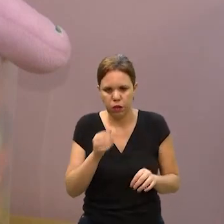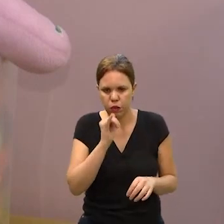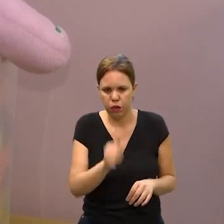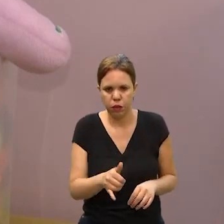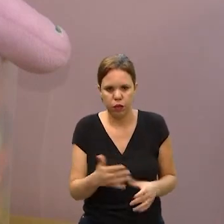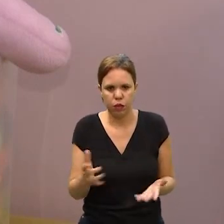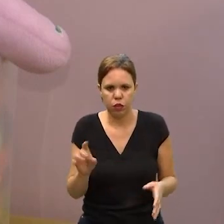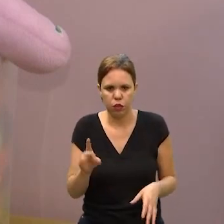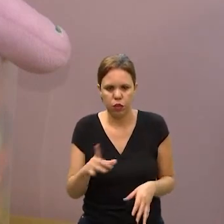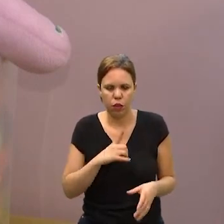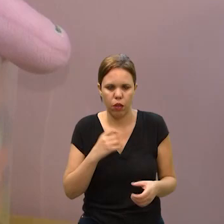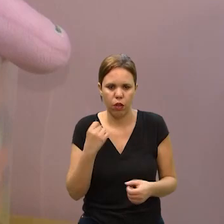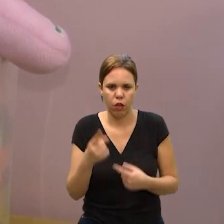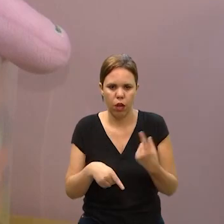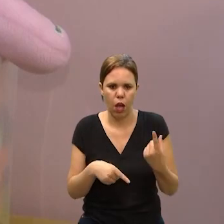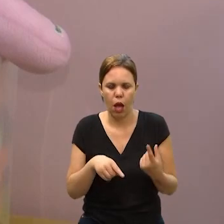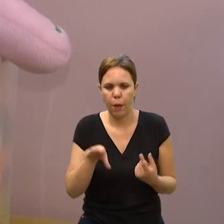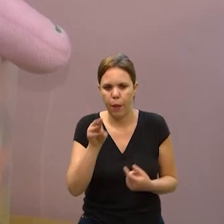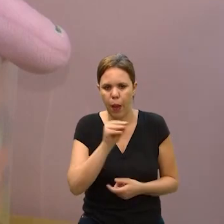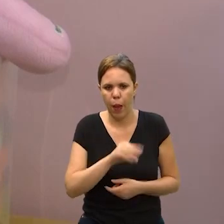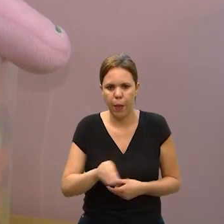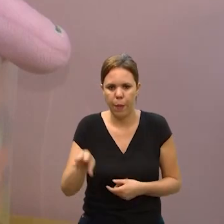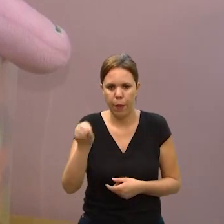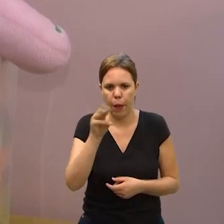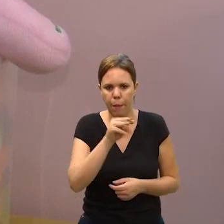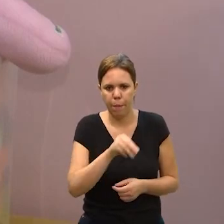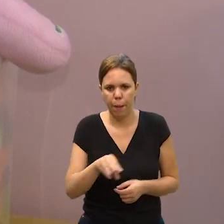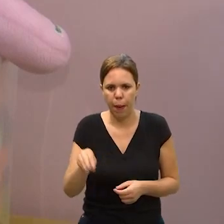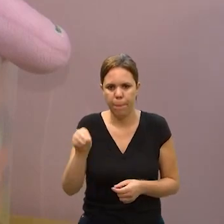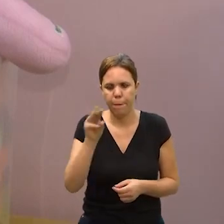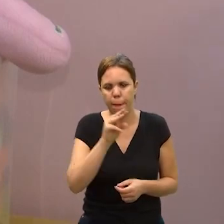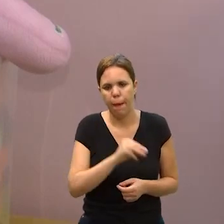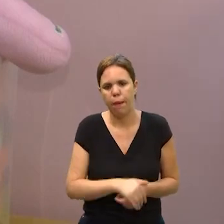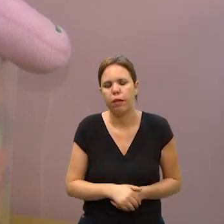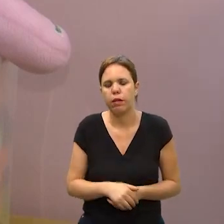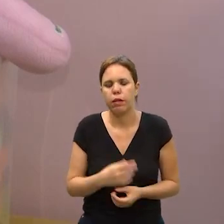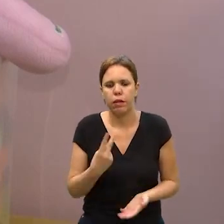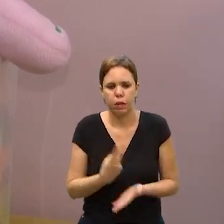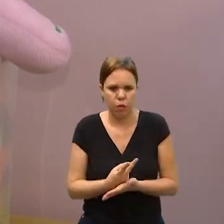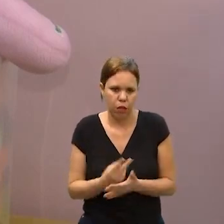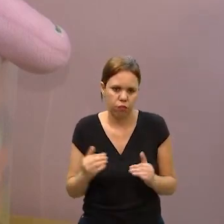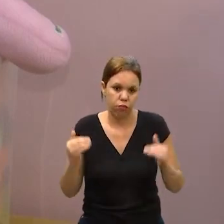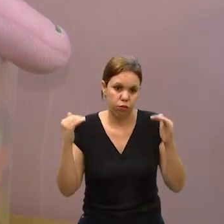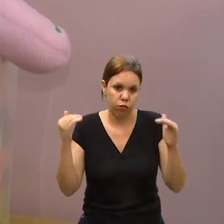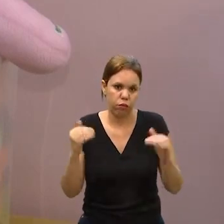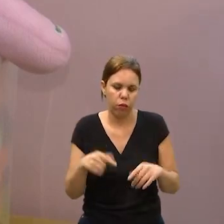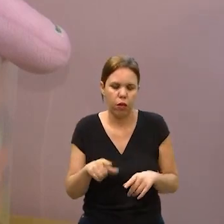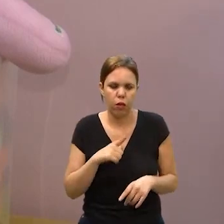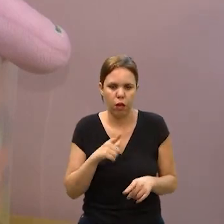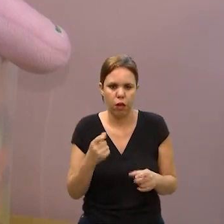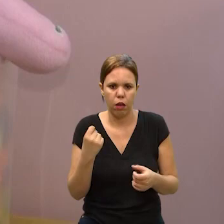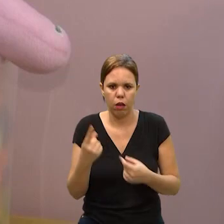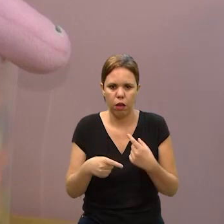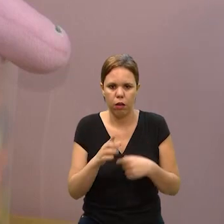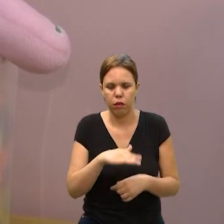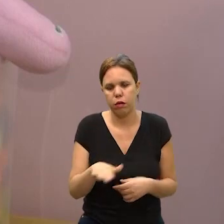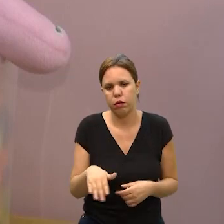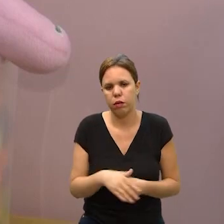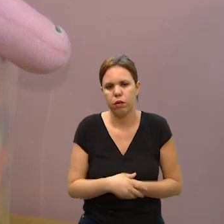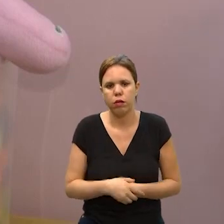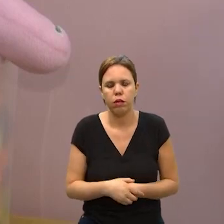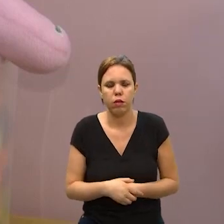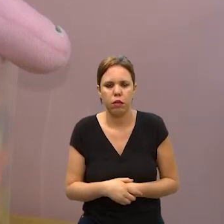nenhuma fala, que só tem alguns balbucios, como se fosse um nenê, mesmo grande. E eu tenho